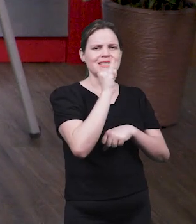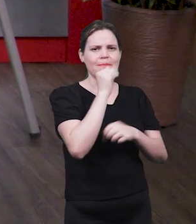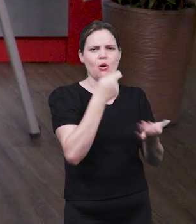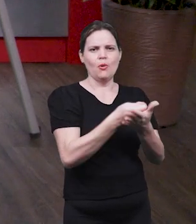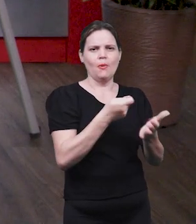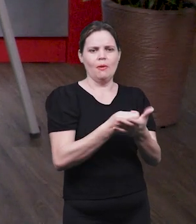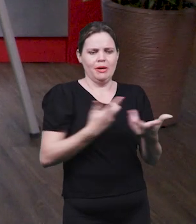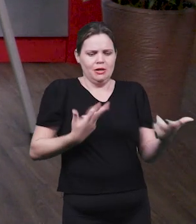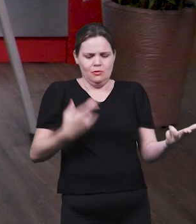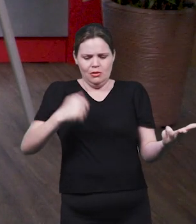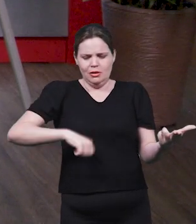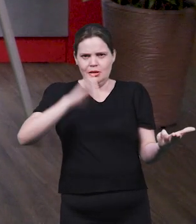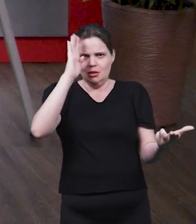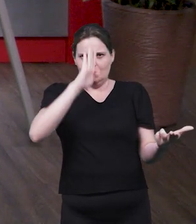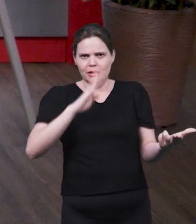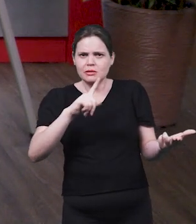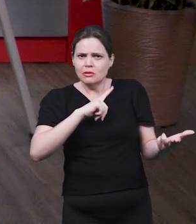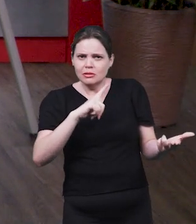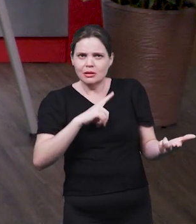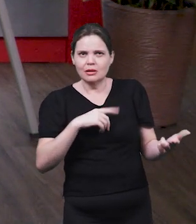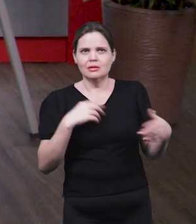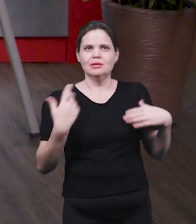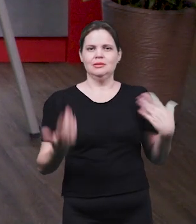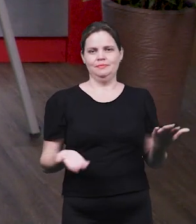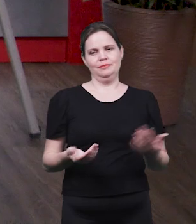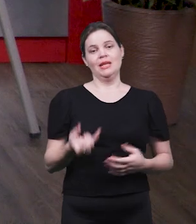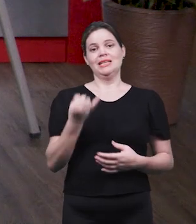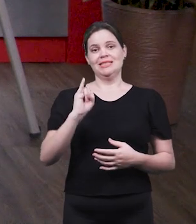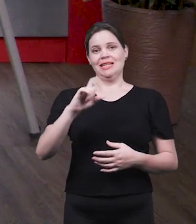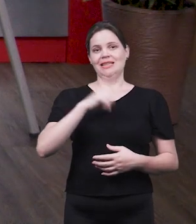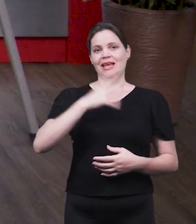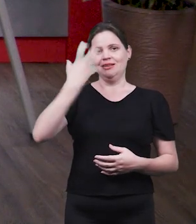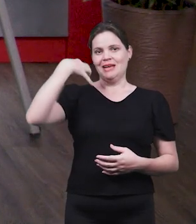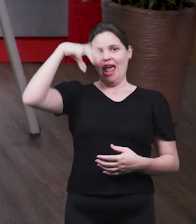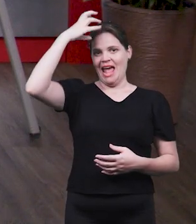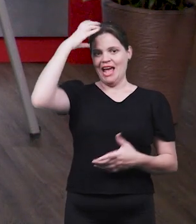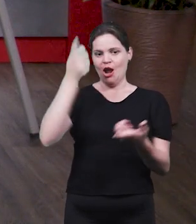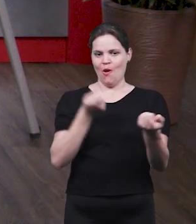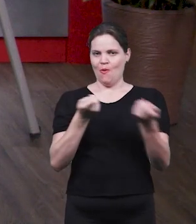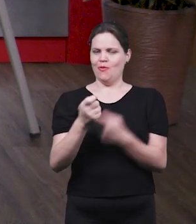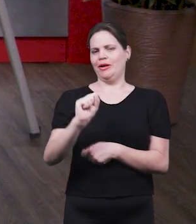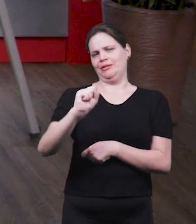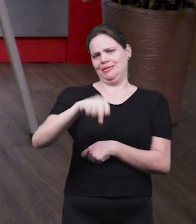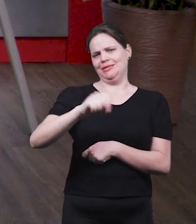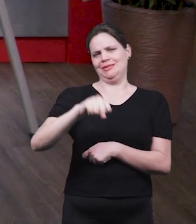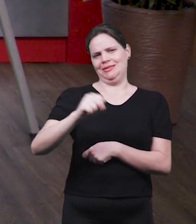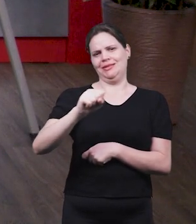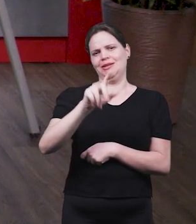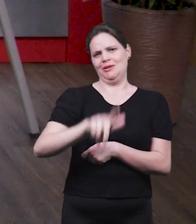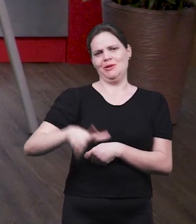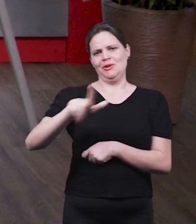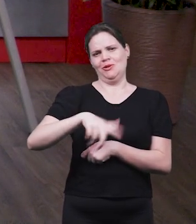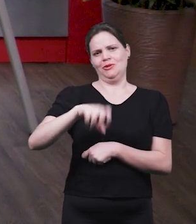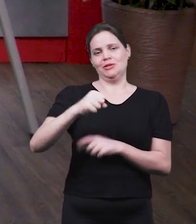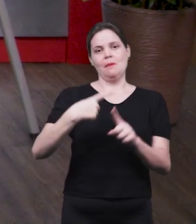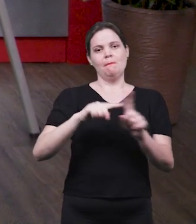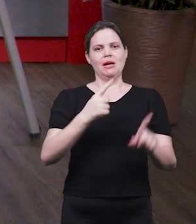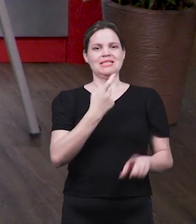semelhante? Aonde existe a monarquia, possivelmente sim, mas em repúblicas